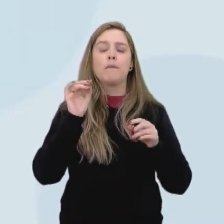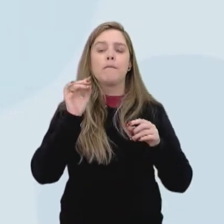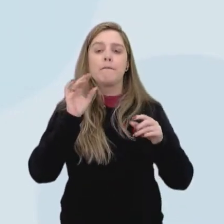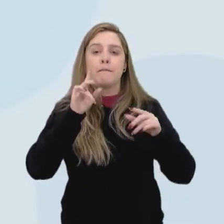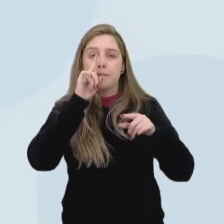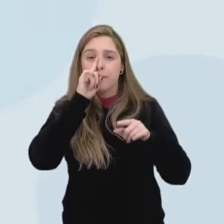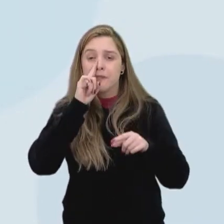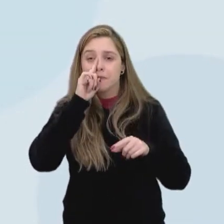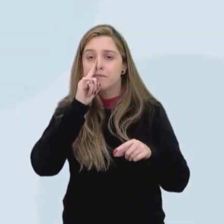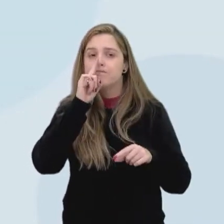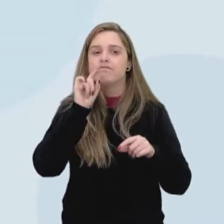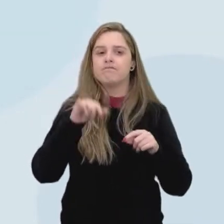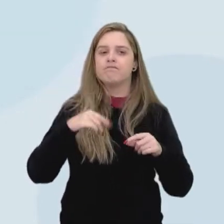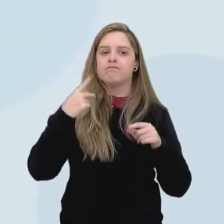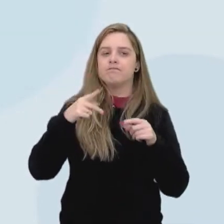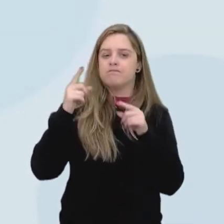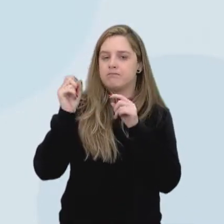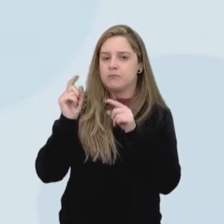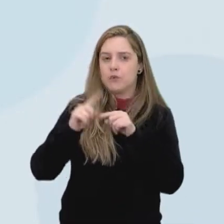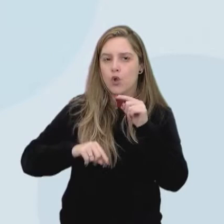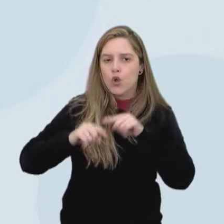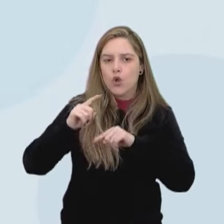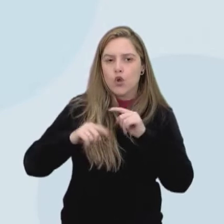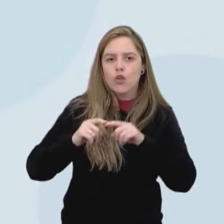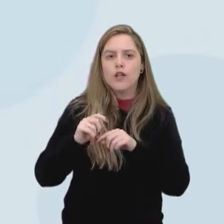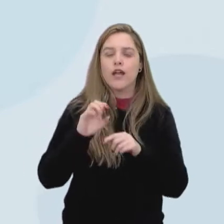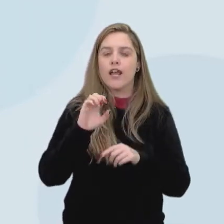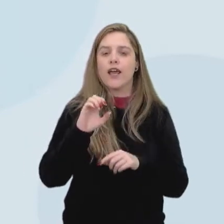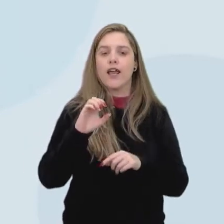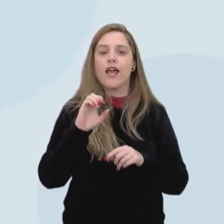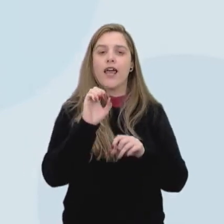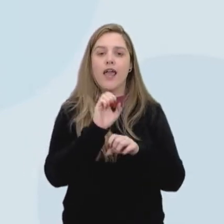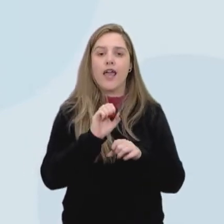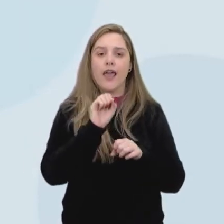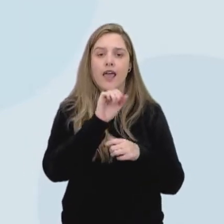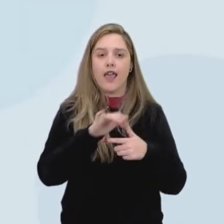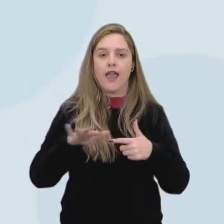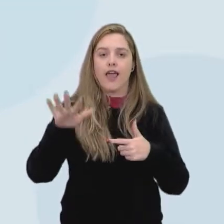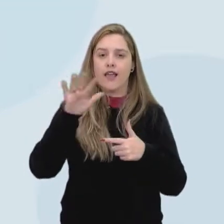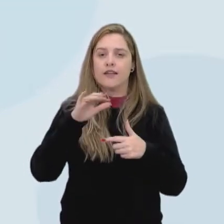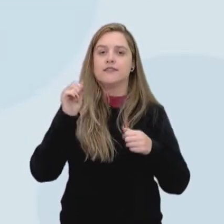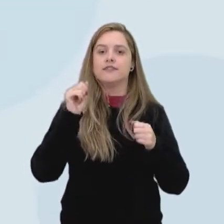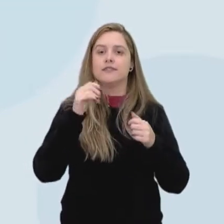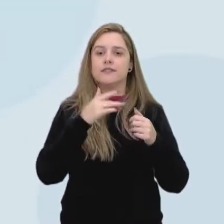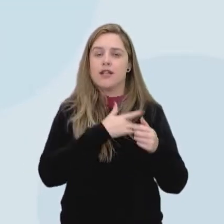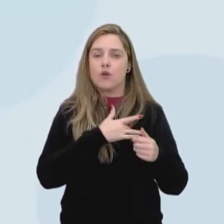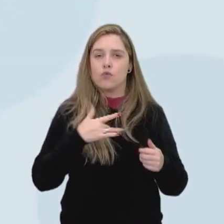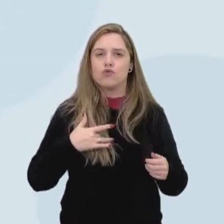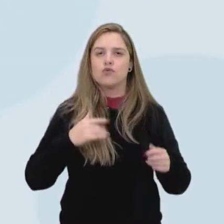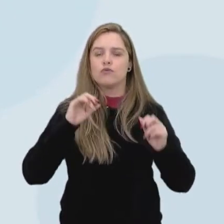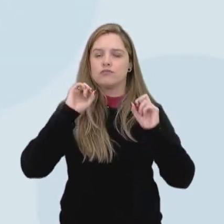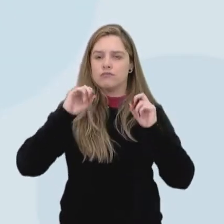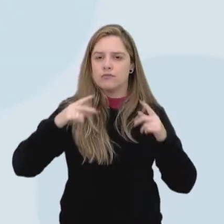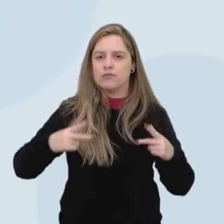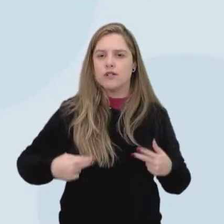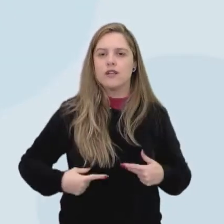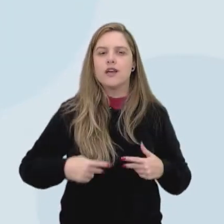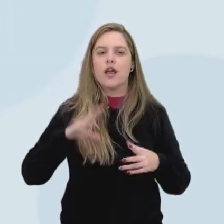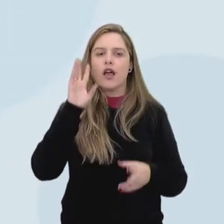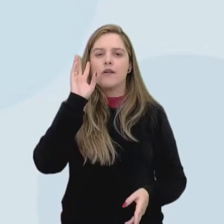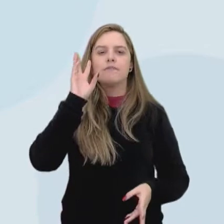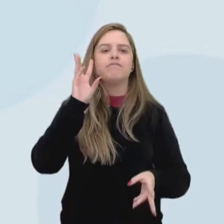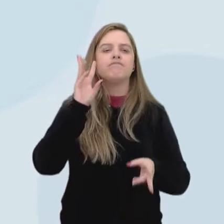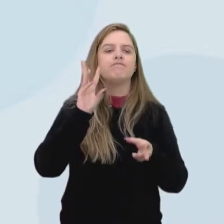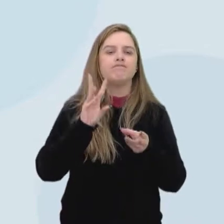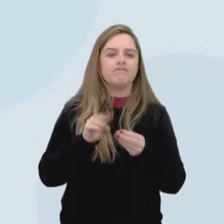prejuízos causados por esses produtos no ecossistema e na saúde humana, além de compreender